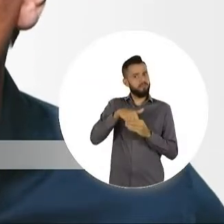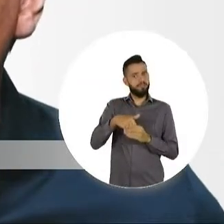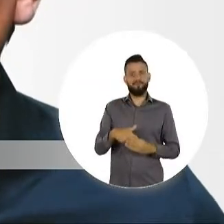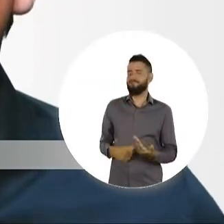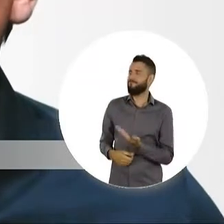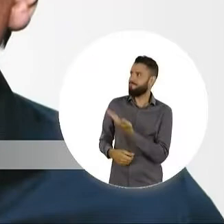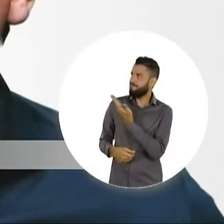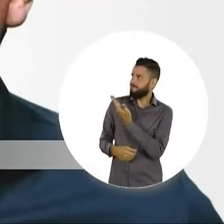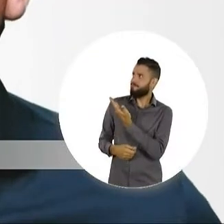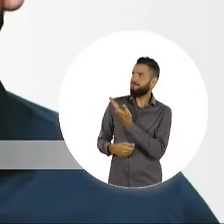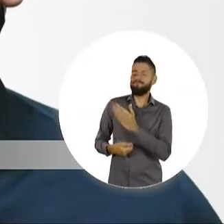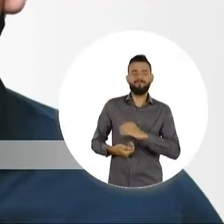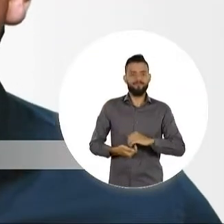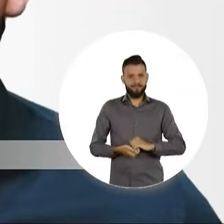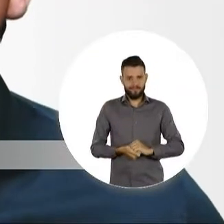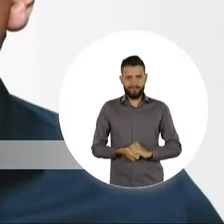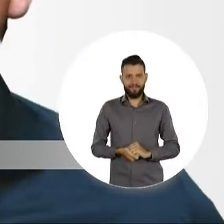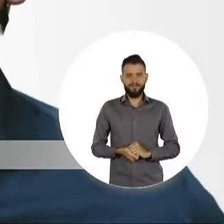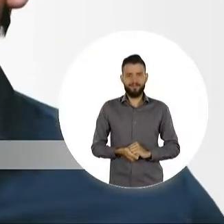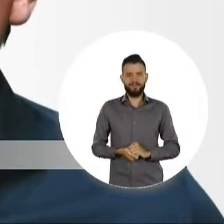frente. Vote Arthur Orsi